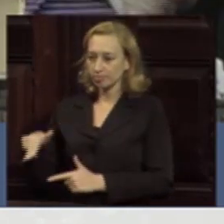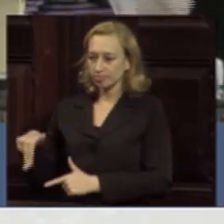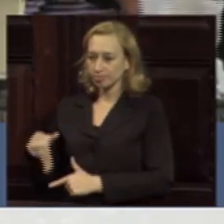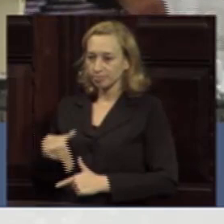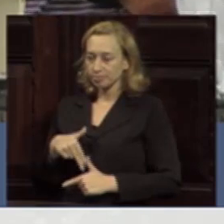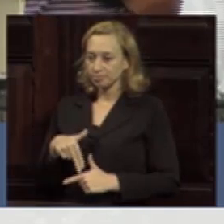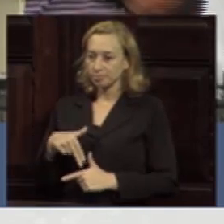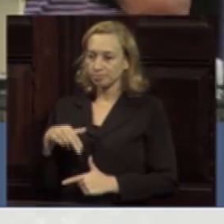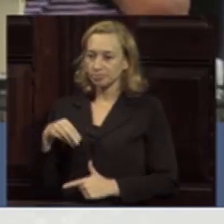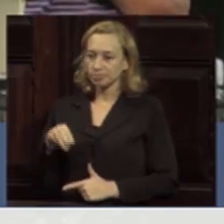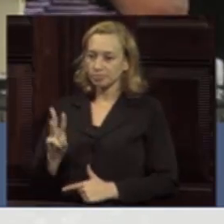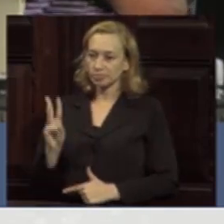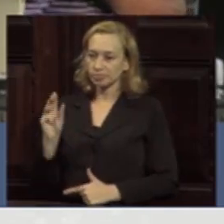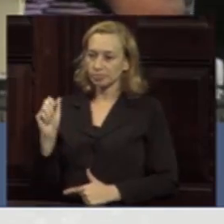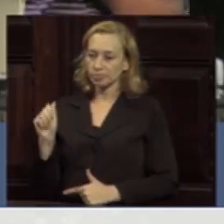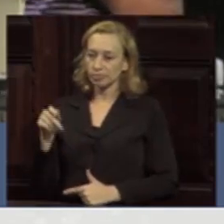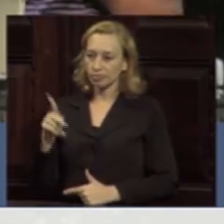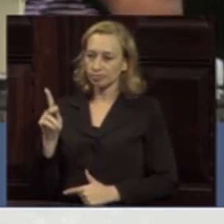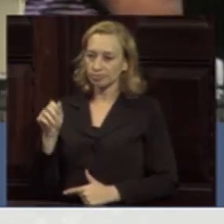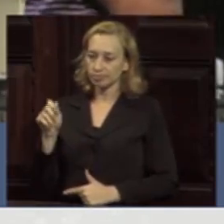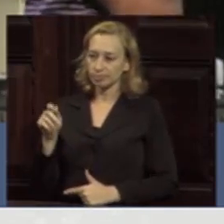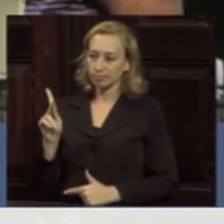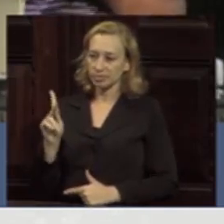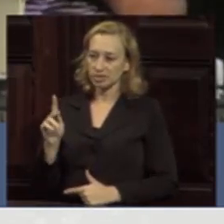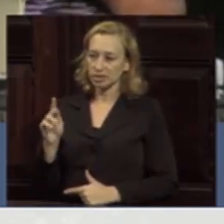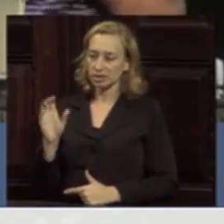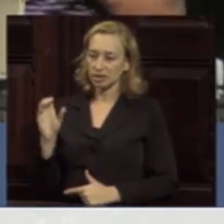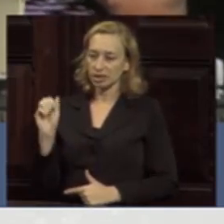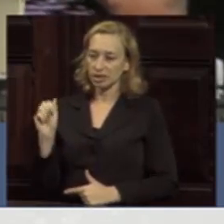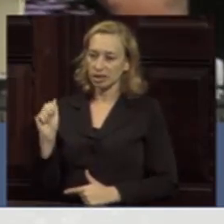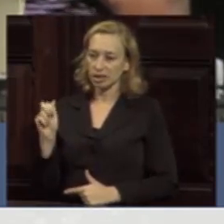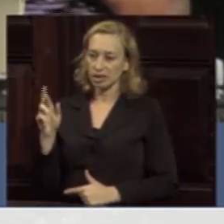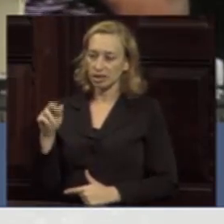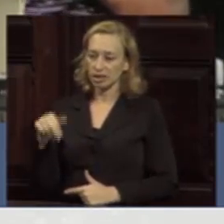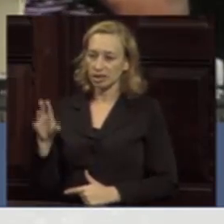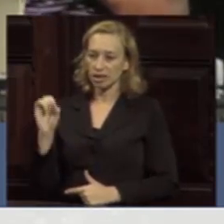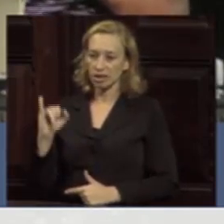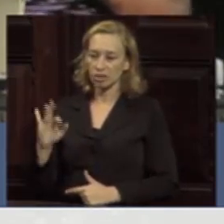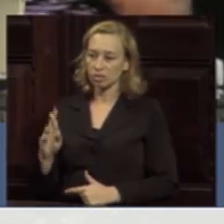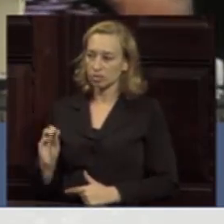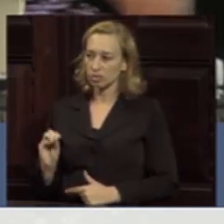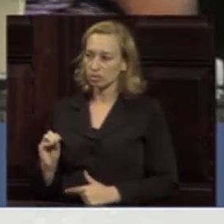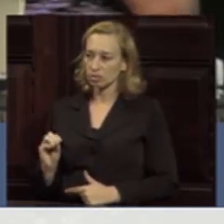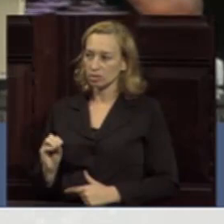deputado Valdec Carneiro. Vossa Excelência dispõe de 10 minutos regimental.